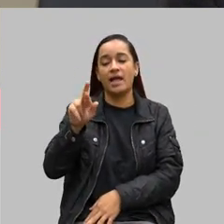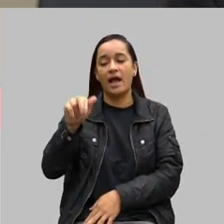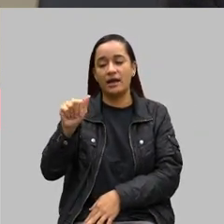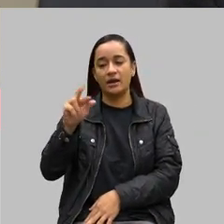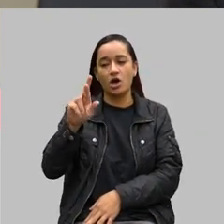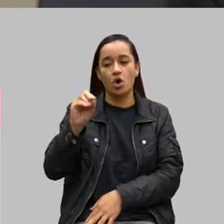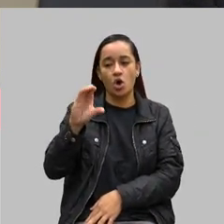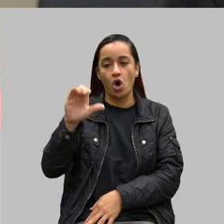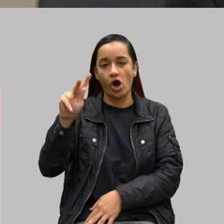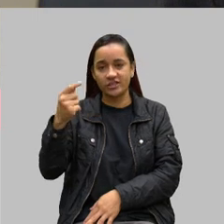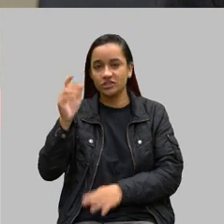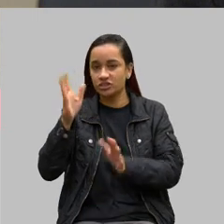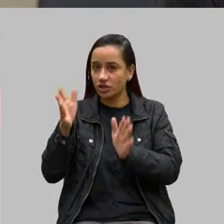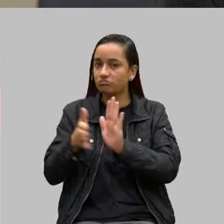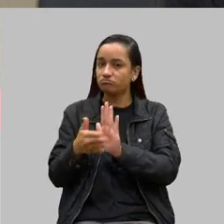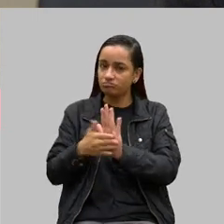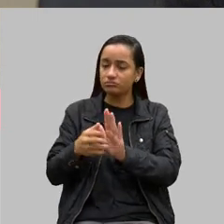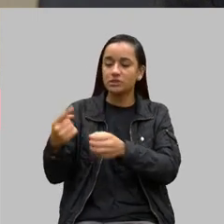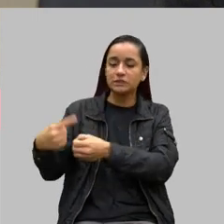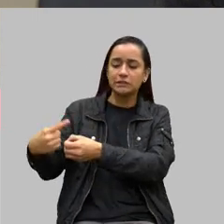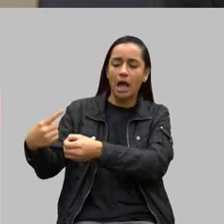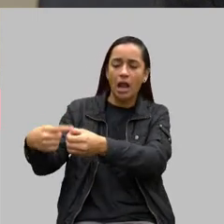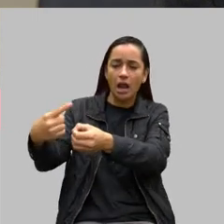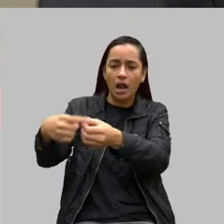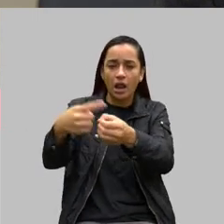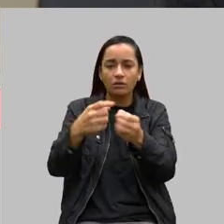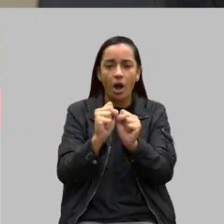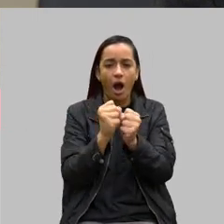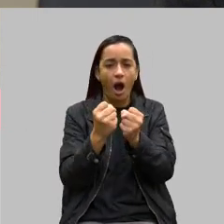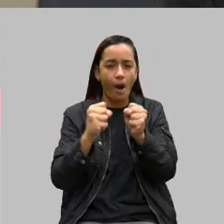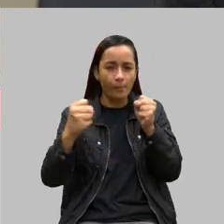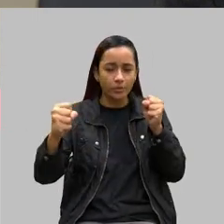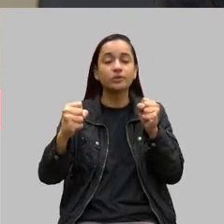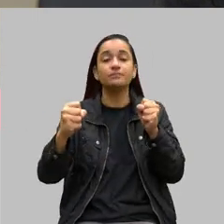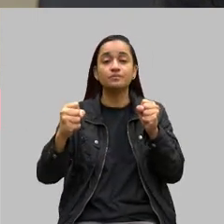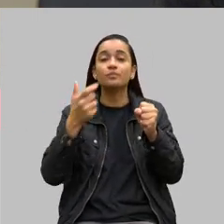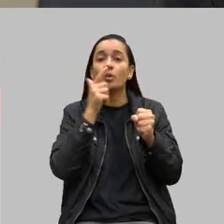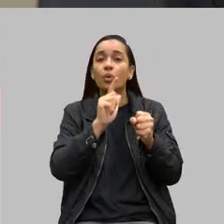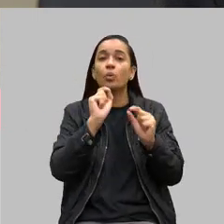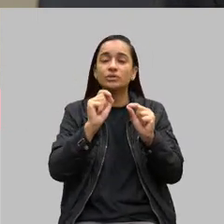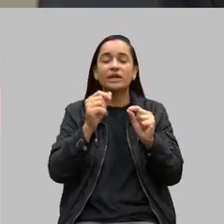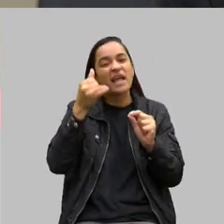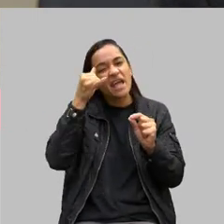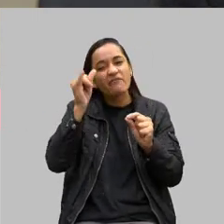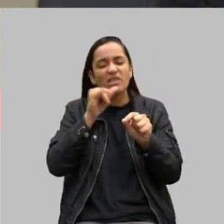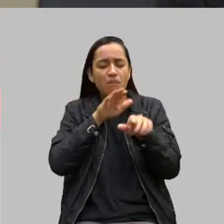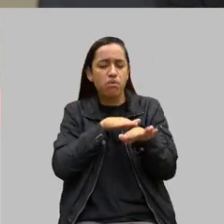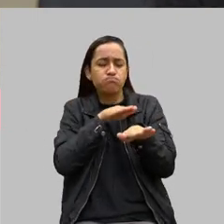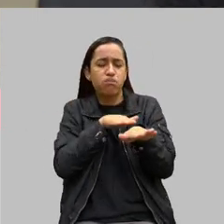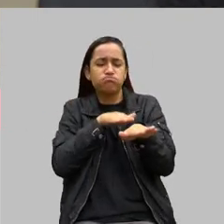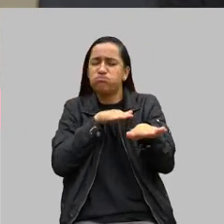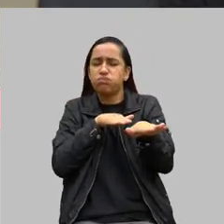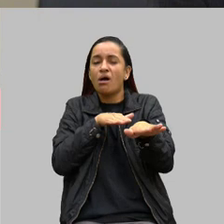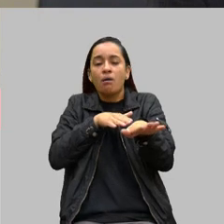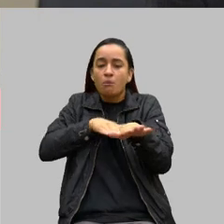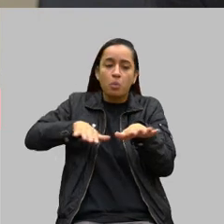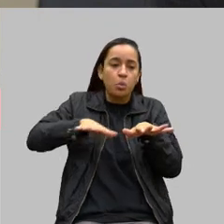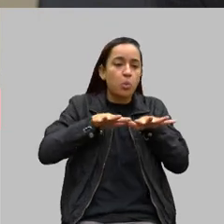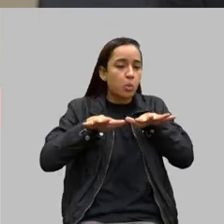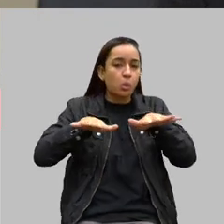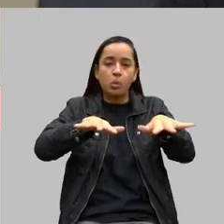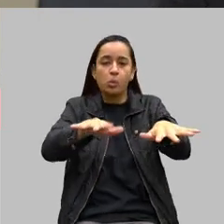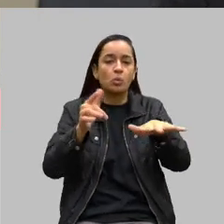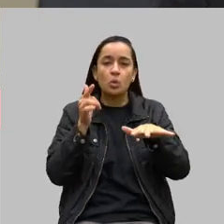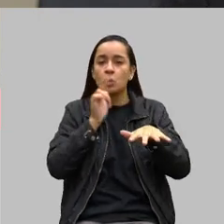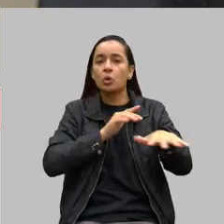confim São José da láp tem uma expansão importante ali em termos de deseng argal né eh eh eh ali problemas hoje